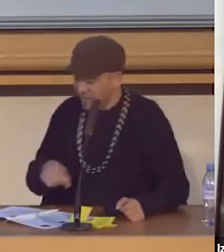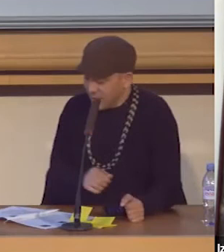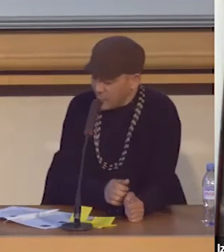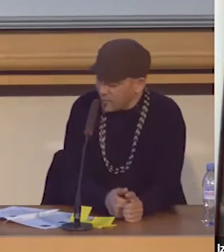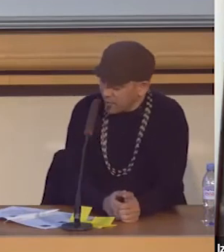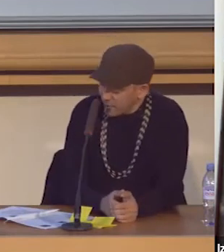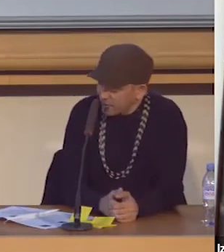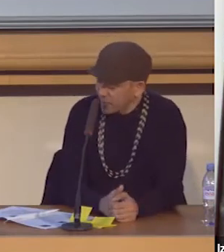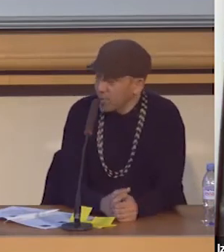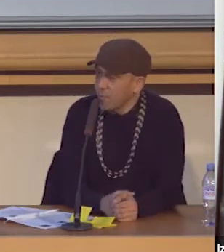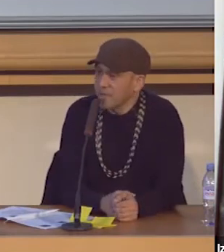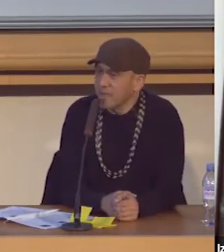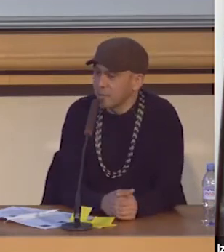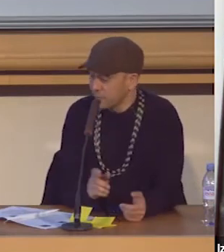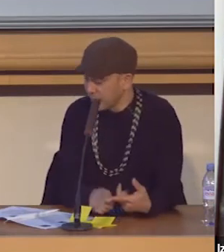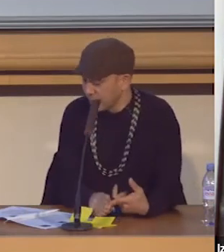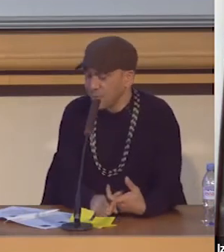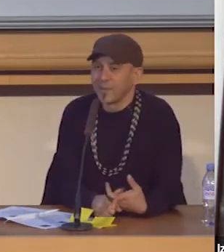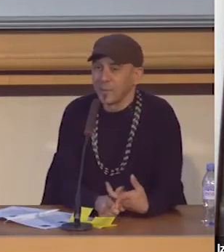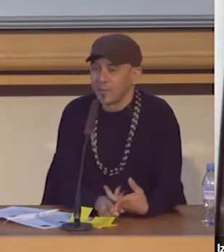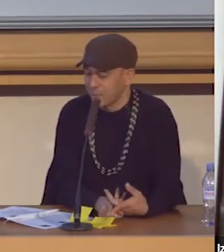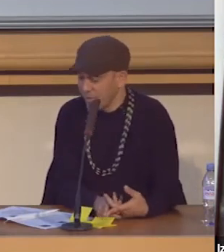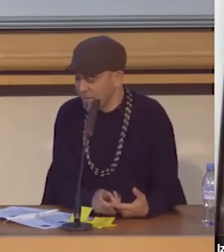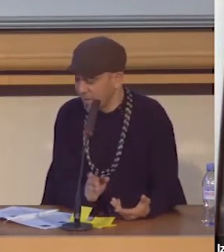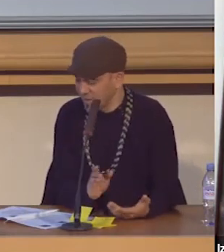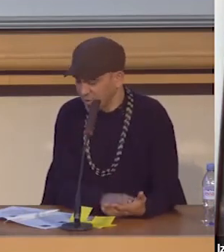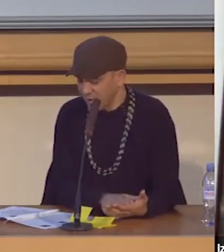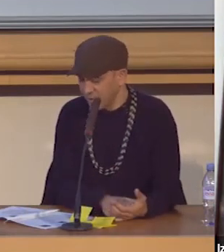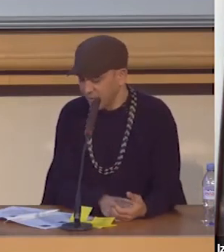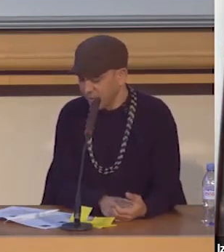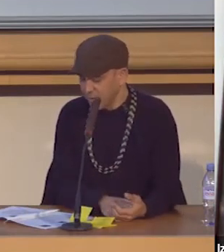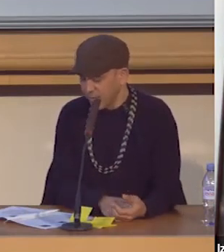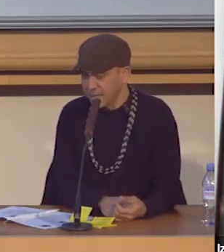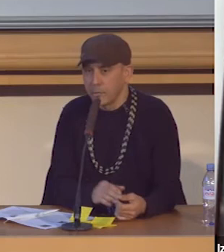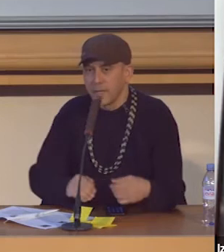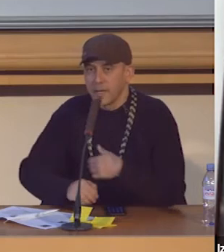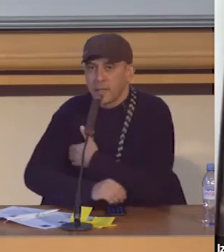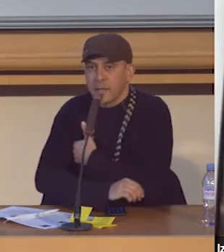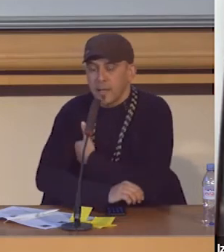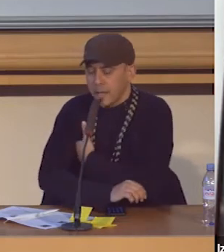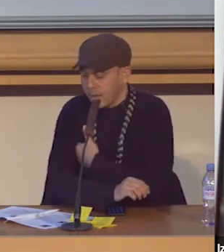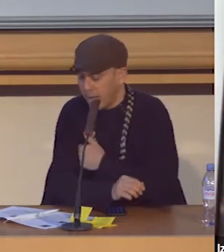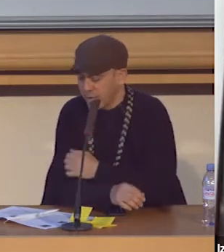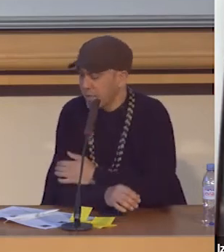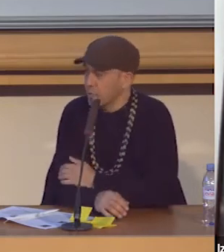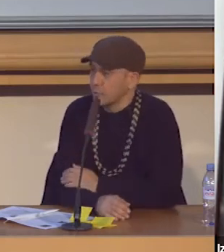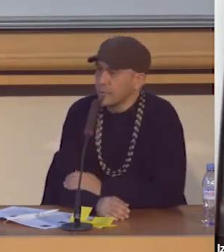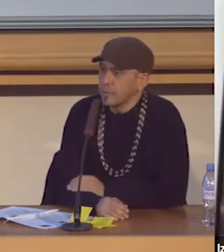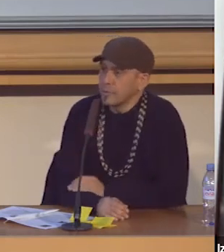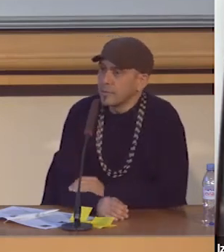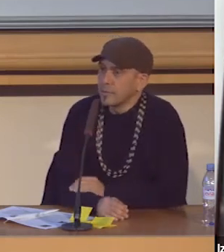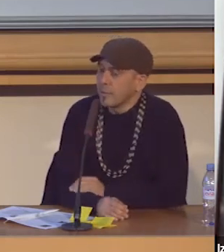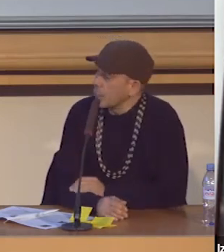Complète. Oui, alors je voudrais remercier Anatoly, donc encore une fois, Isabella Teixeira, Marcelo Béard et Chay